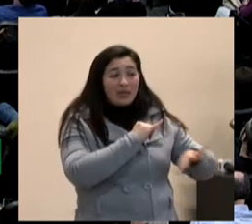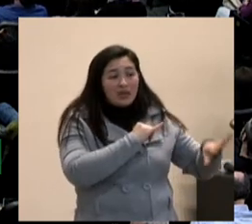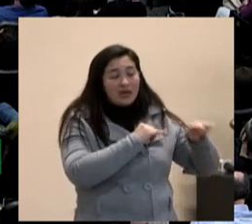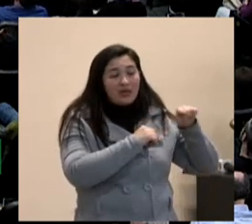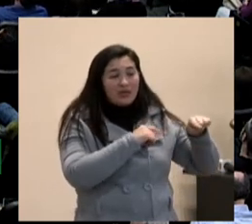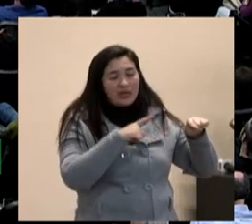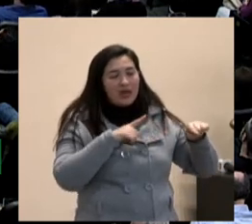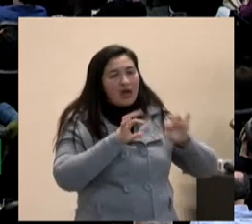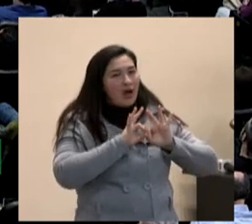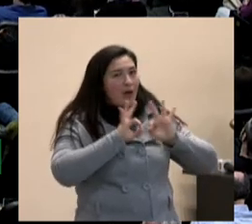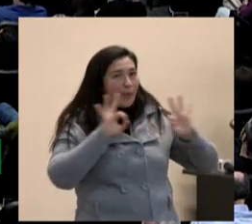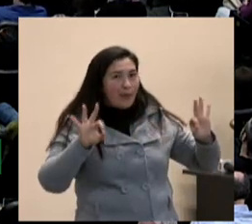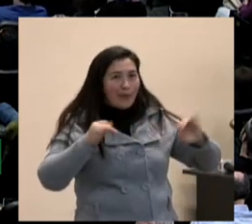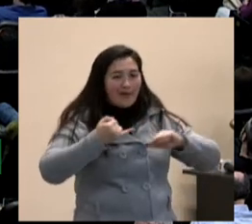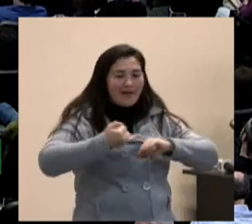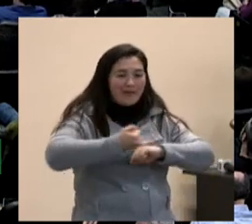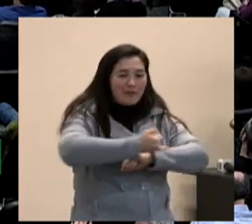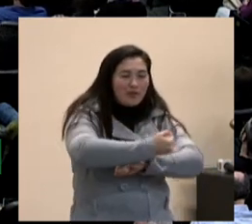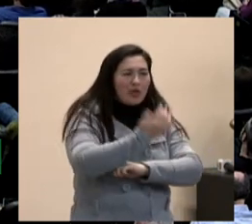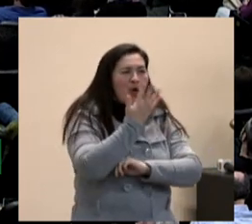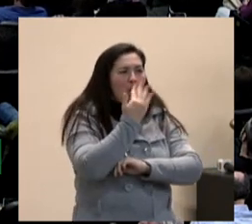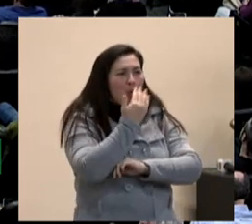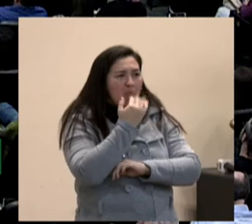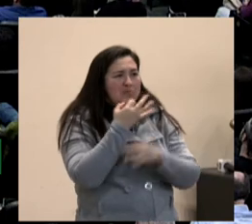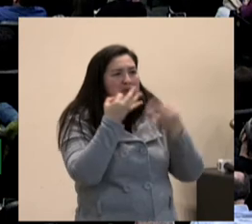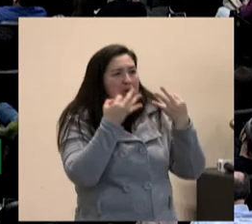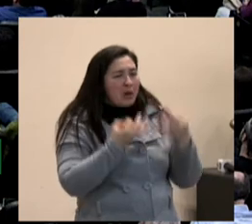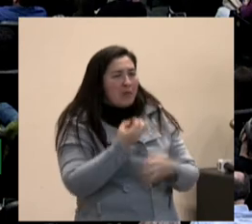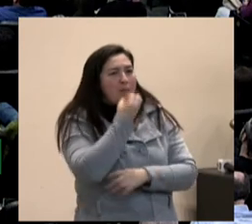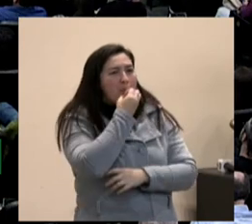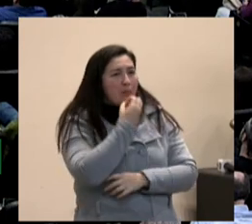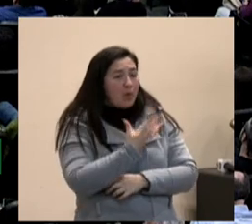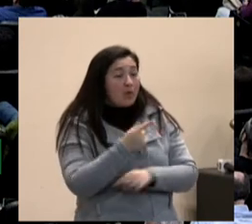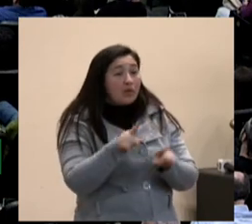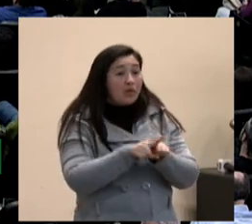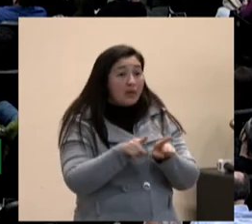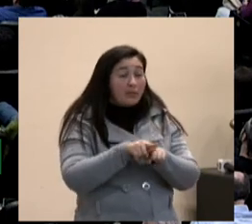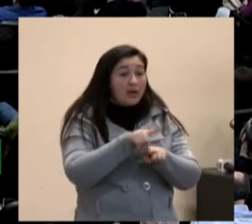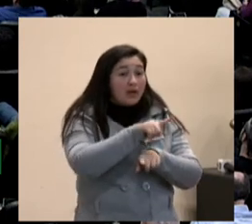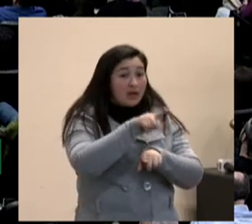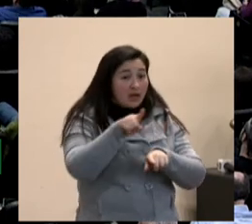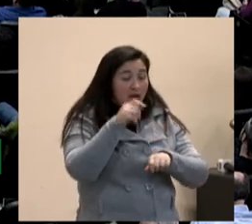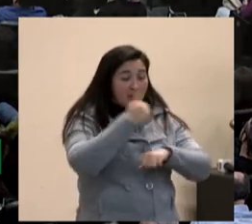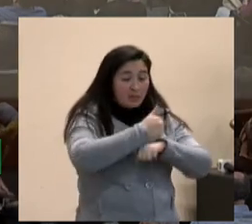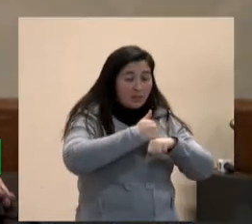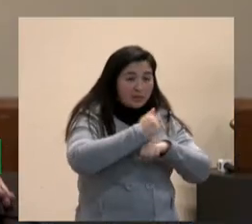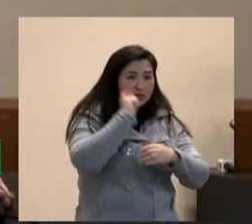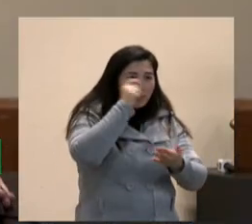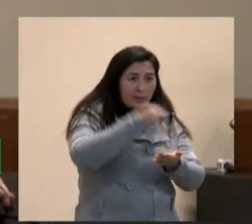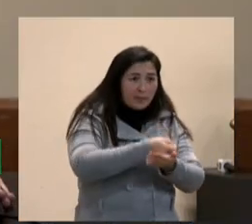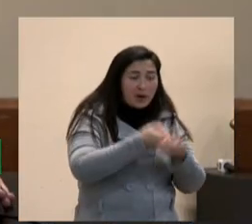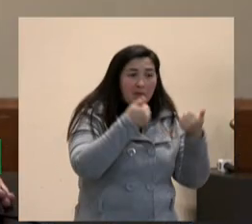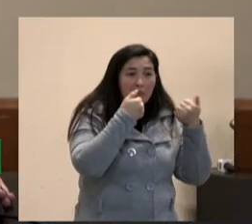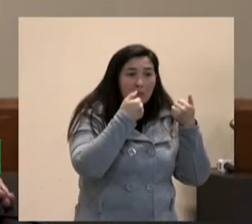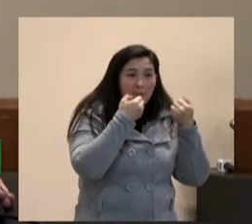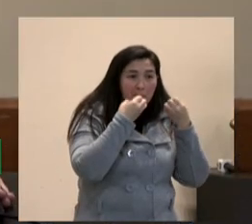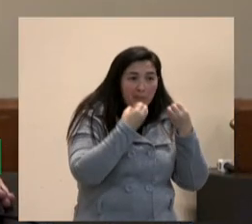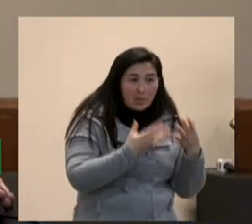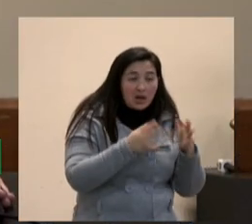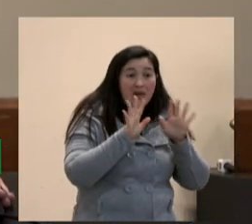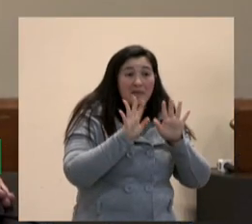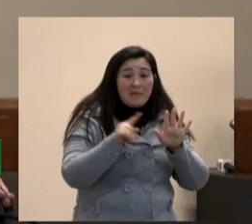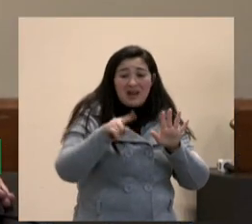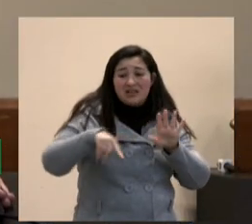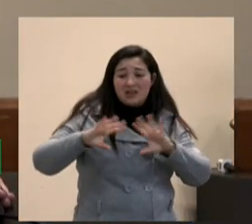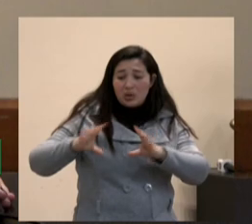ótima infraestrutura, alimentação de qualidade, profissionais bem pagos, se a gente atende 10% da população de 0 a 3 anos.